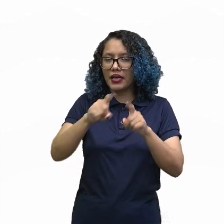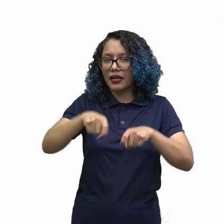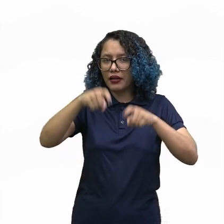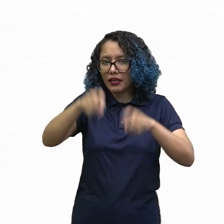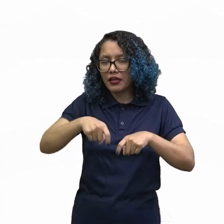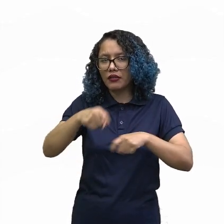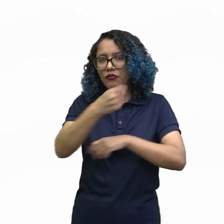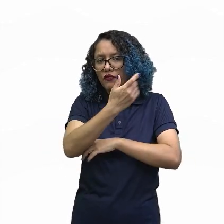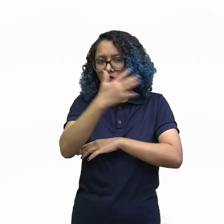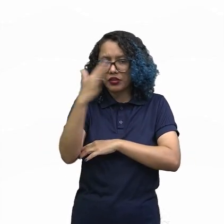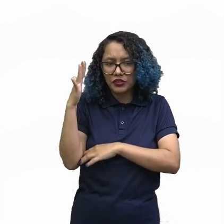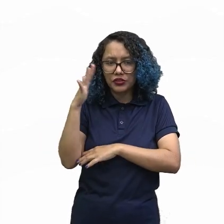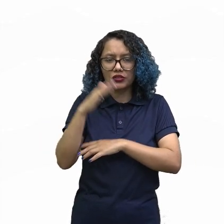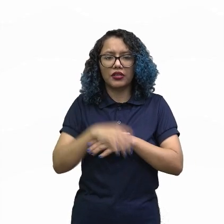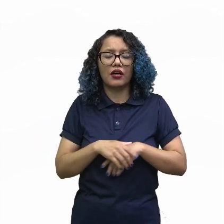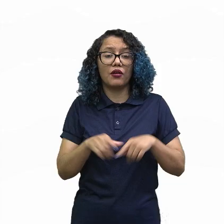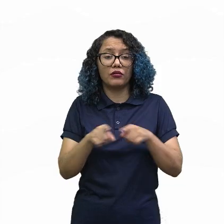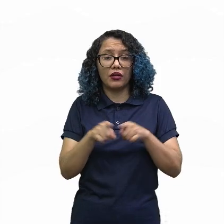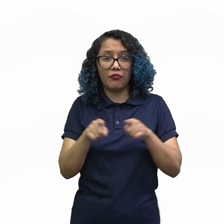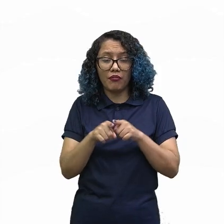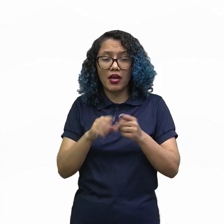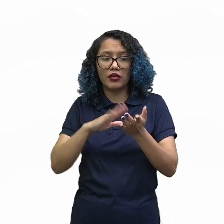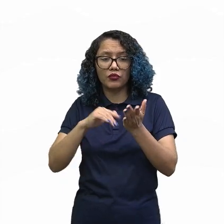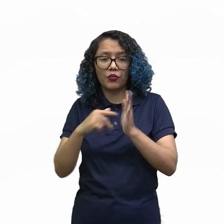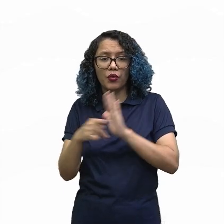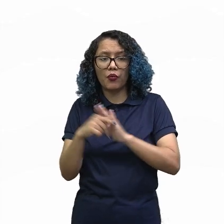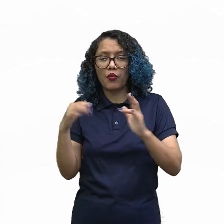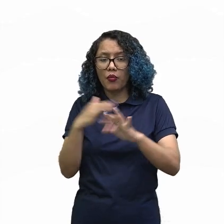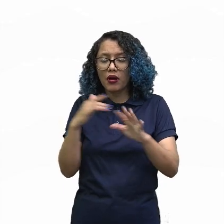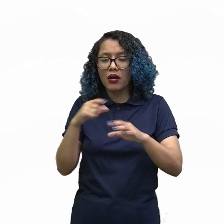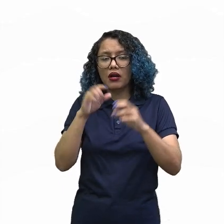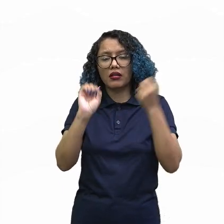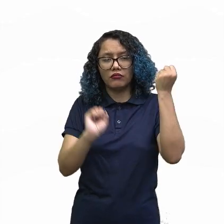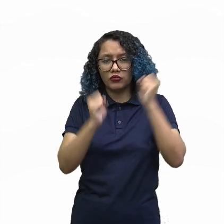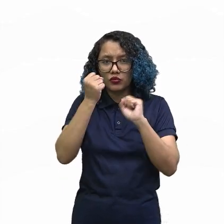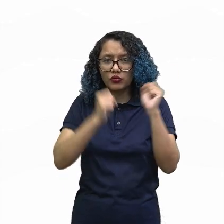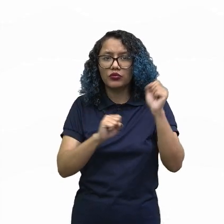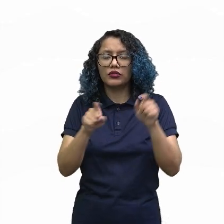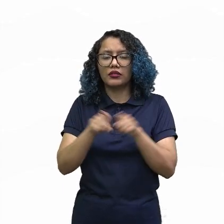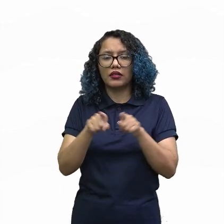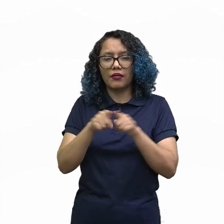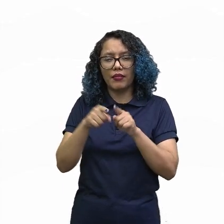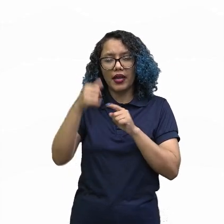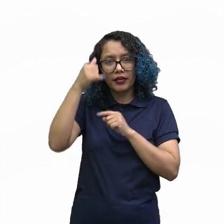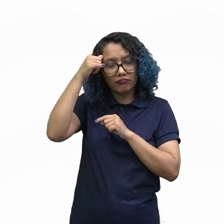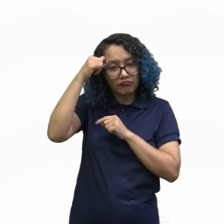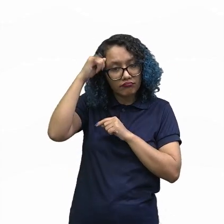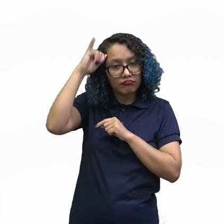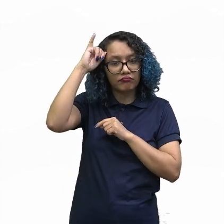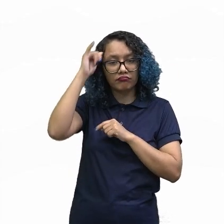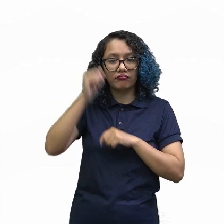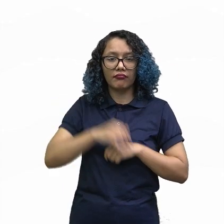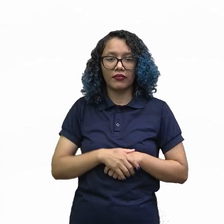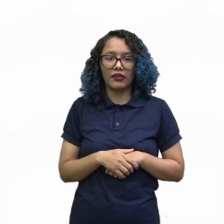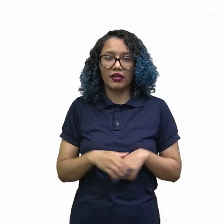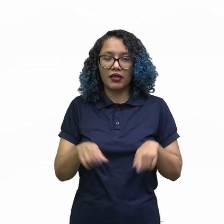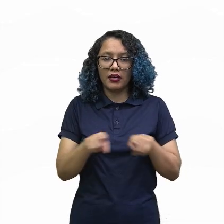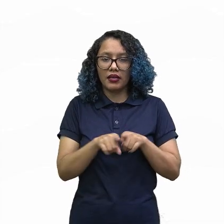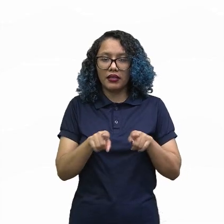florestais, resíduos urbanos, industriais e pecuários, resíduos de